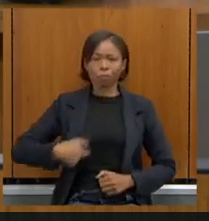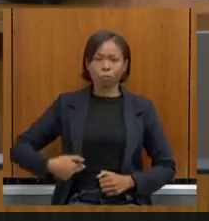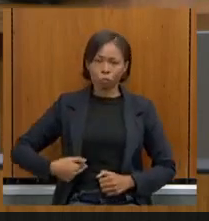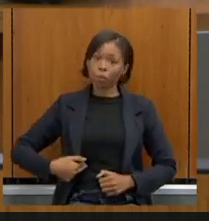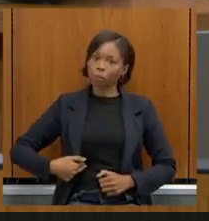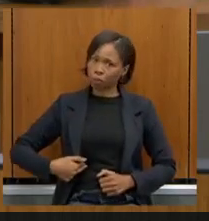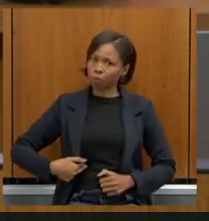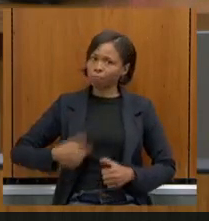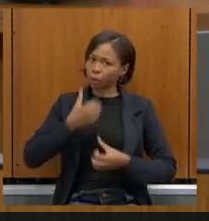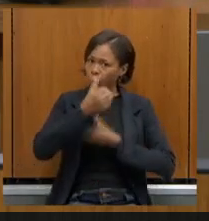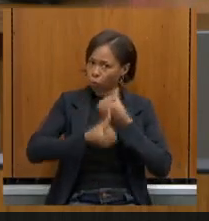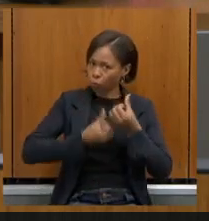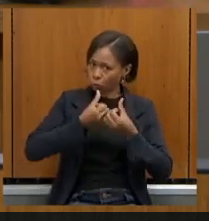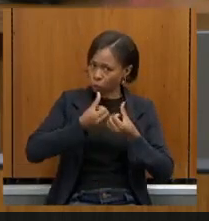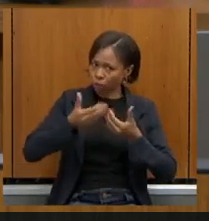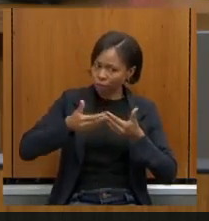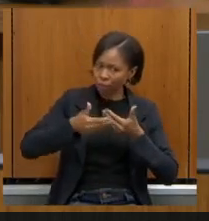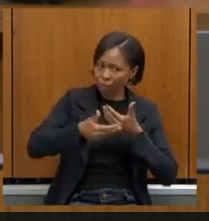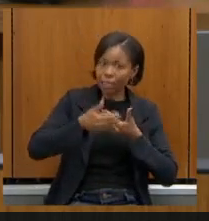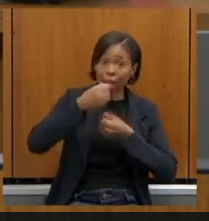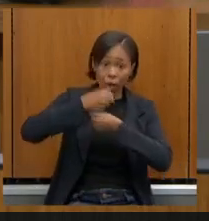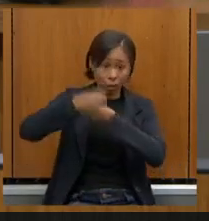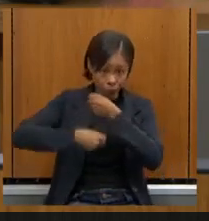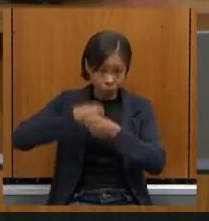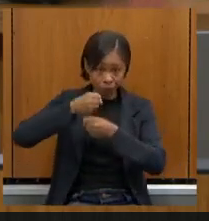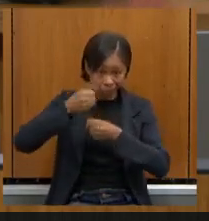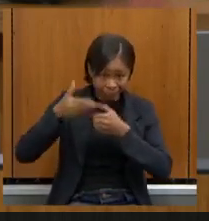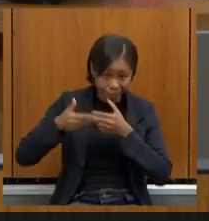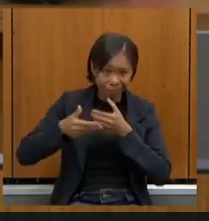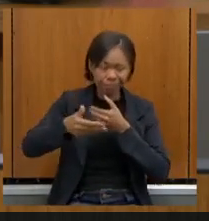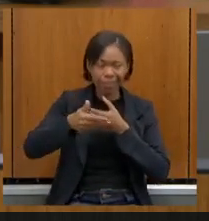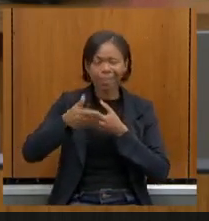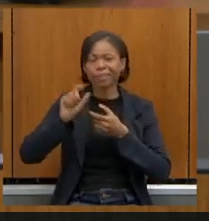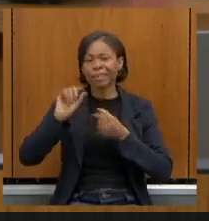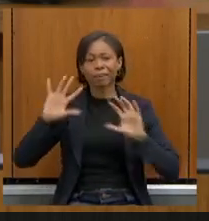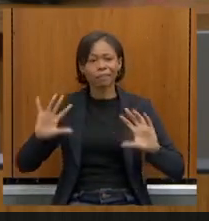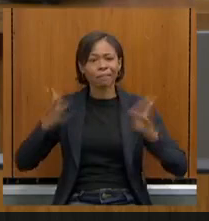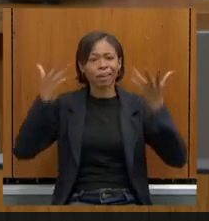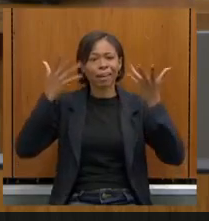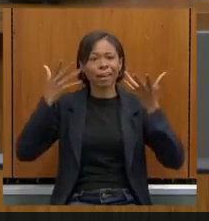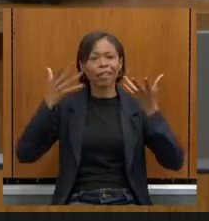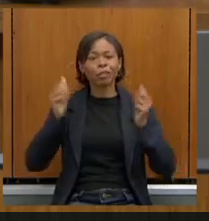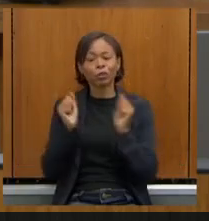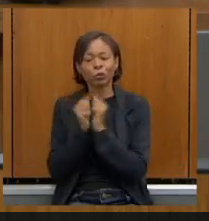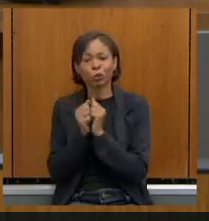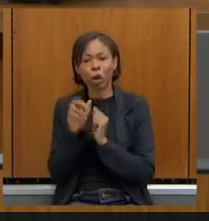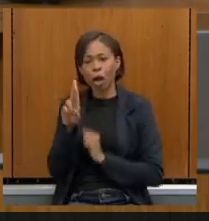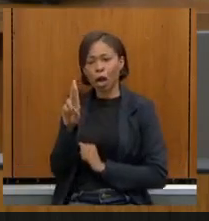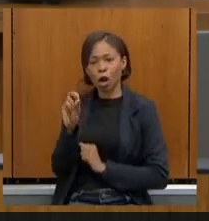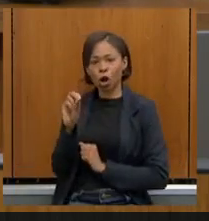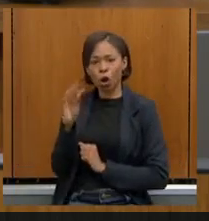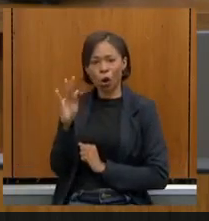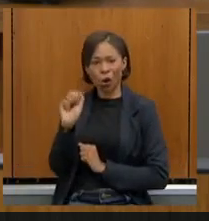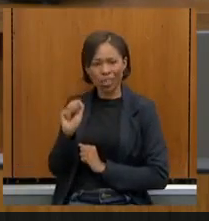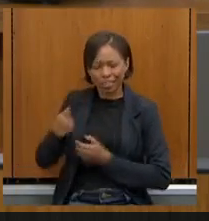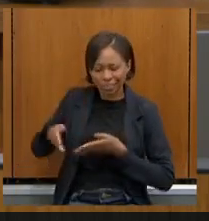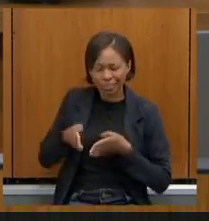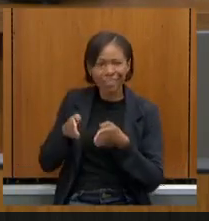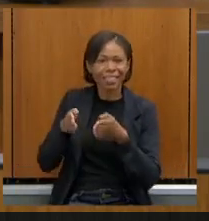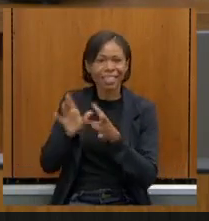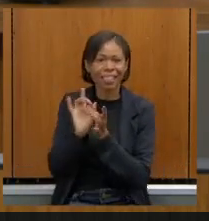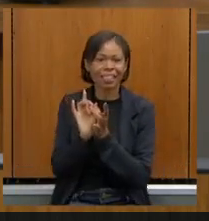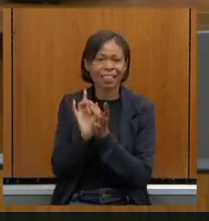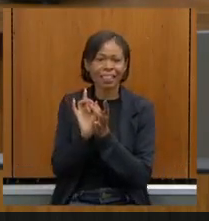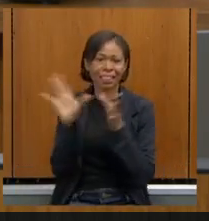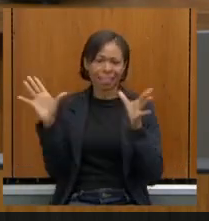que vem é comemorar com a Rota da Liberdade, que ela vai chamar. E aí, salvo qual a provocação